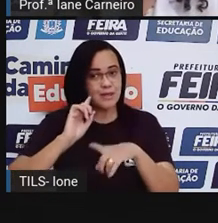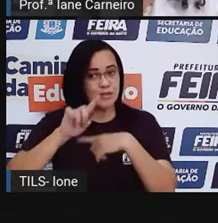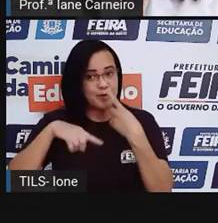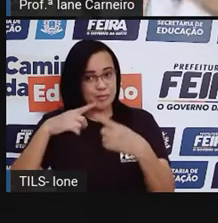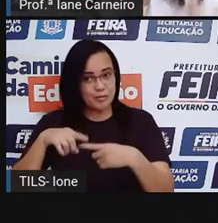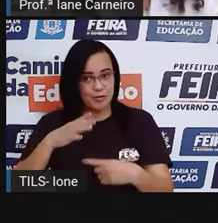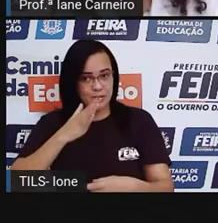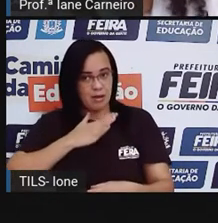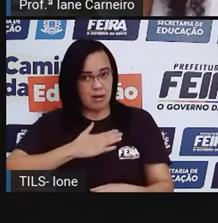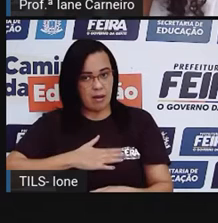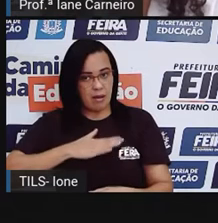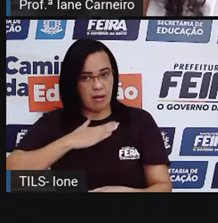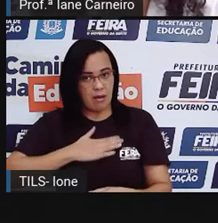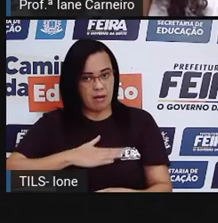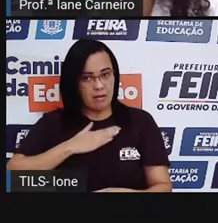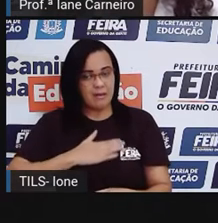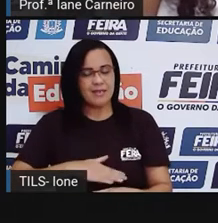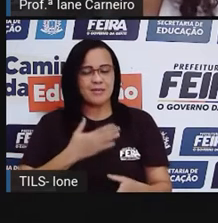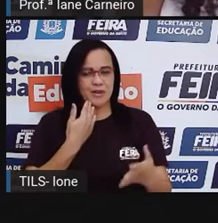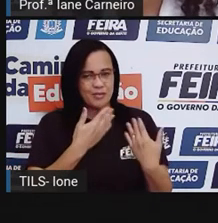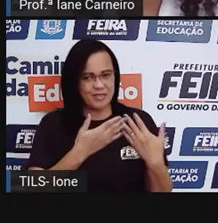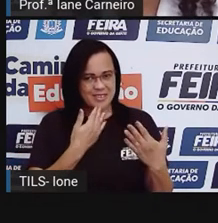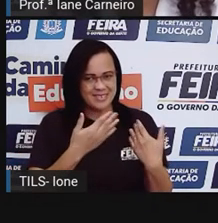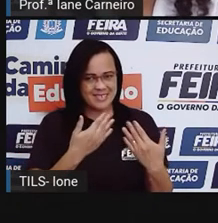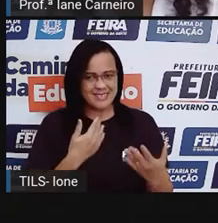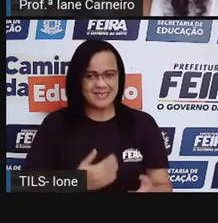acalmar para você poder conversar com ela.